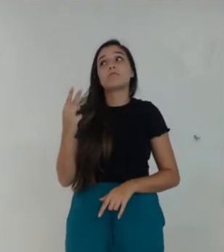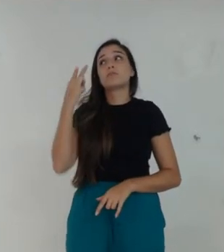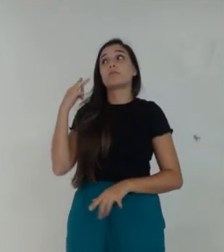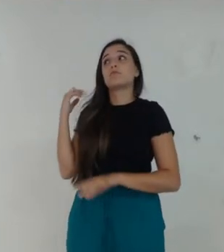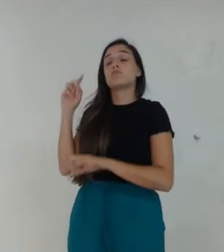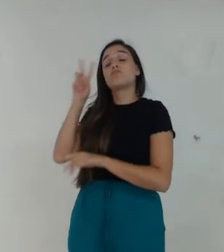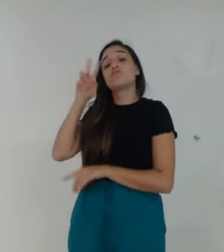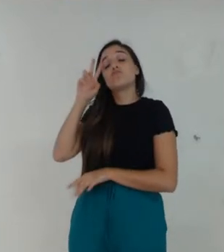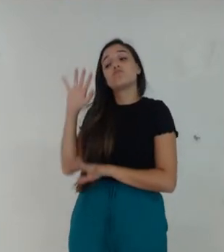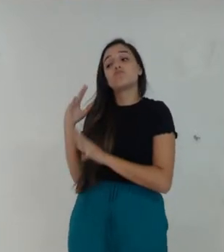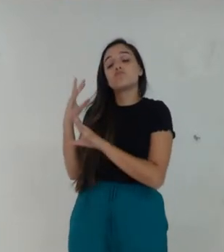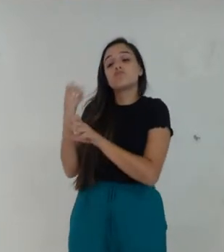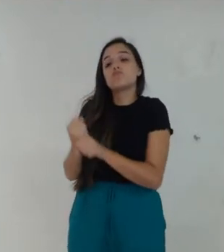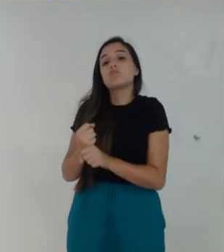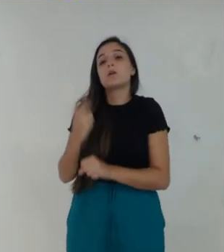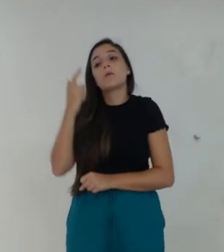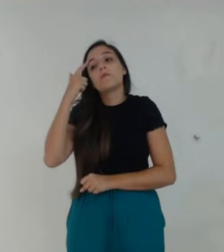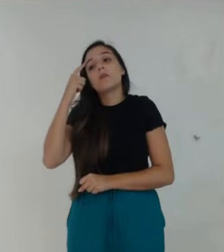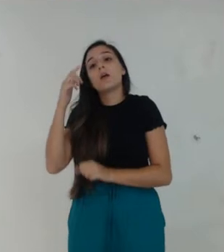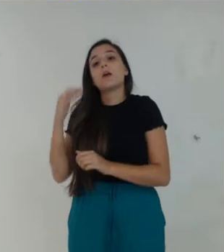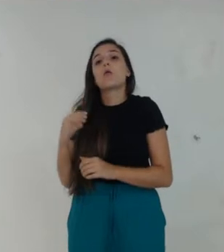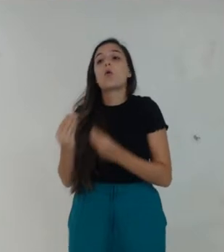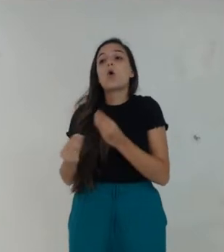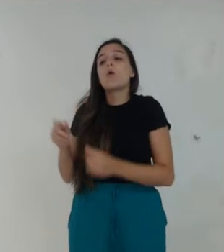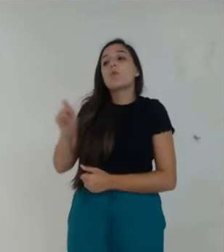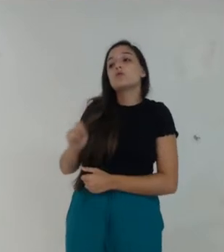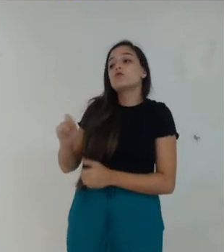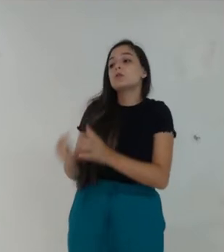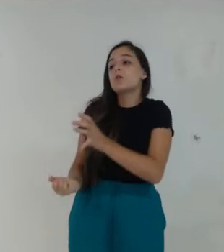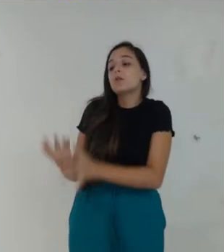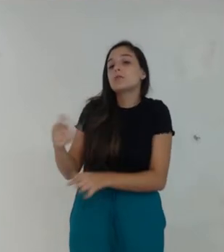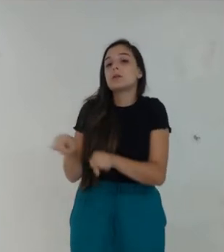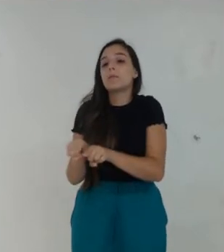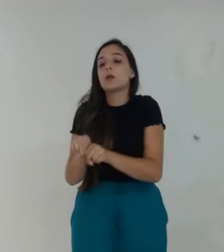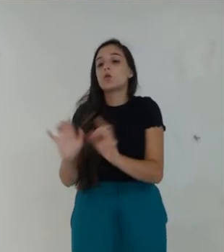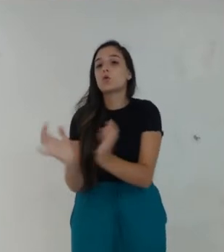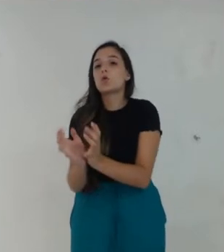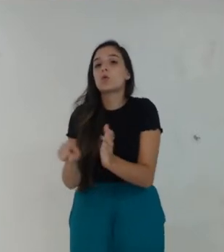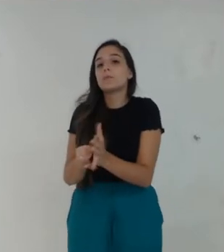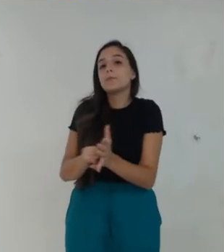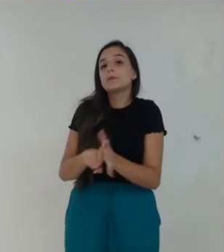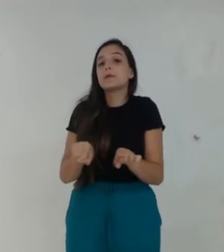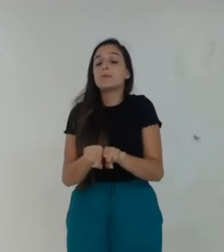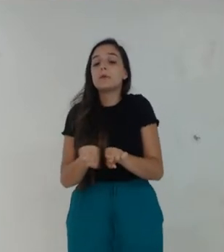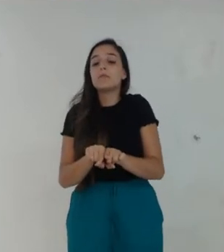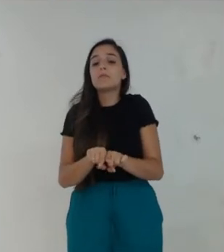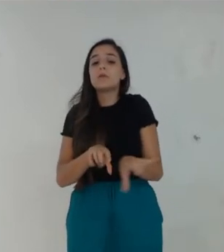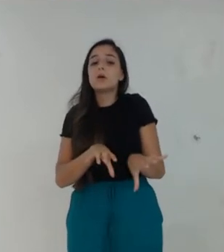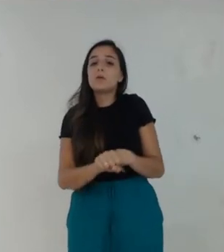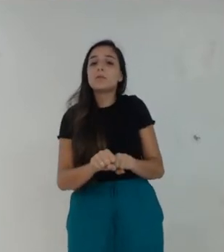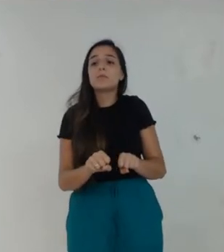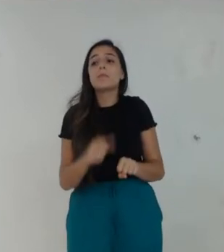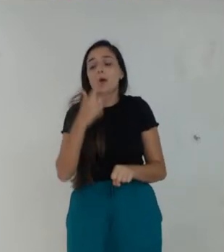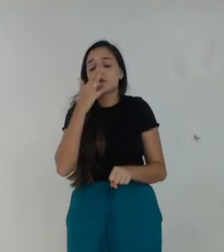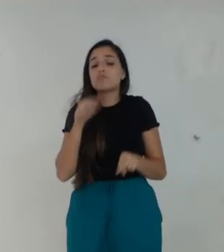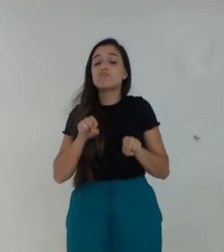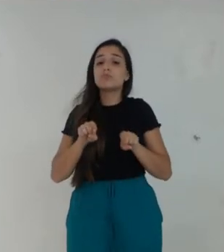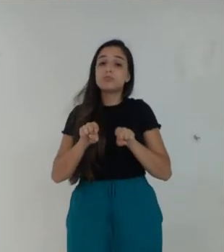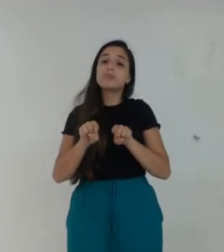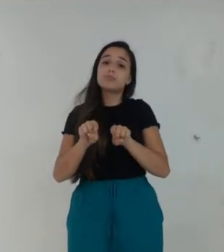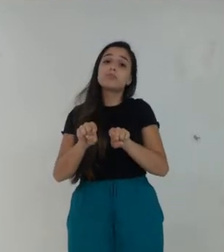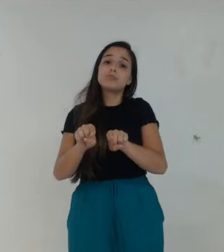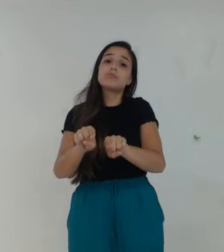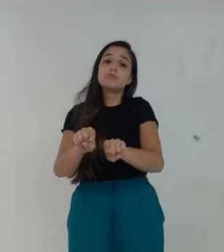gente vê a fundação de associações, de grupos de pesquisa, de formações assim concomitantes, e a